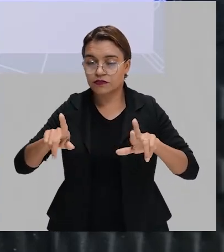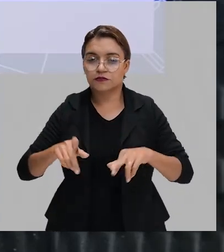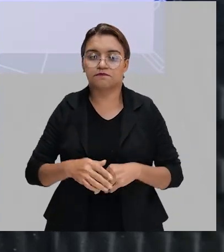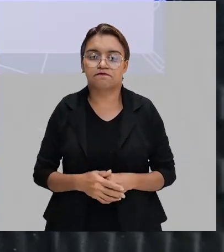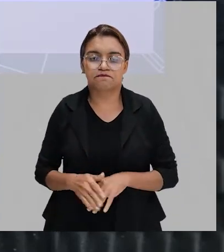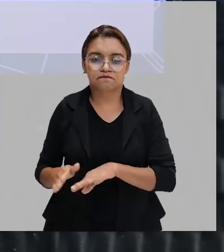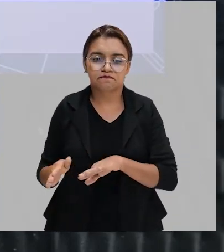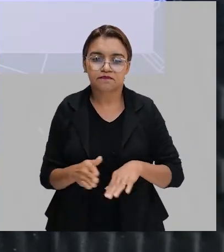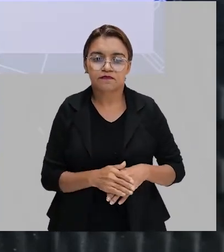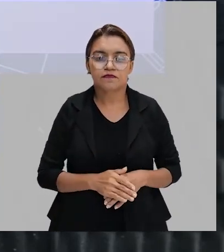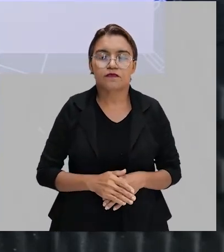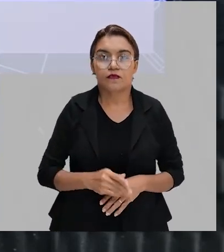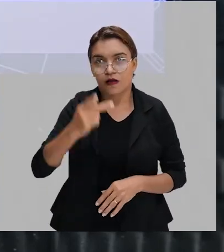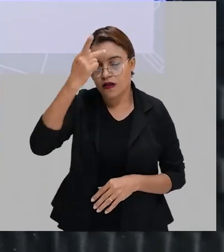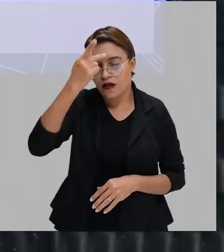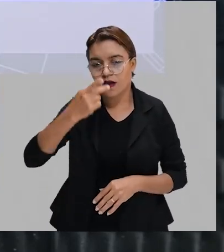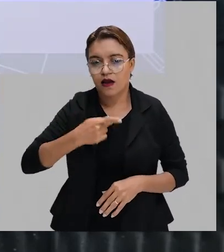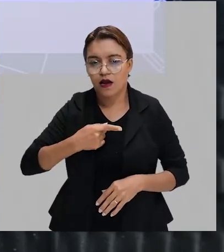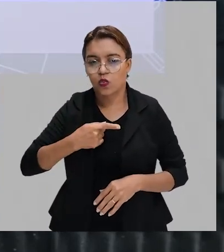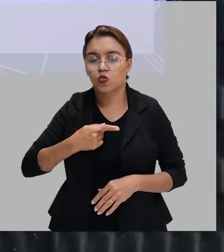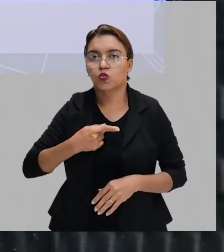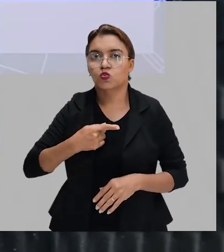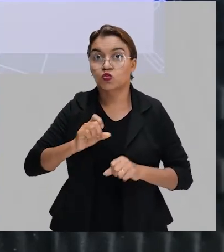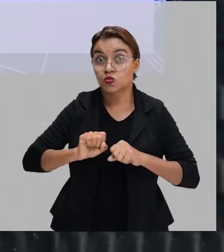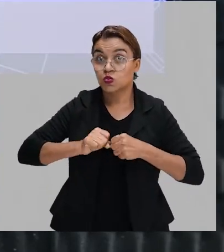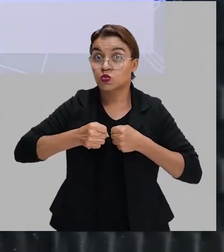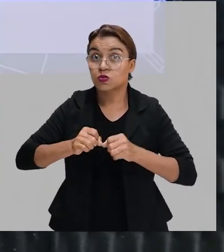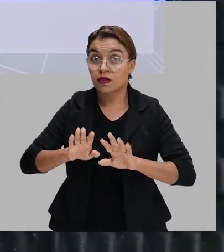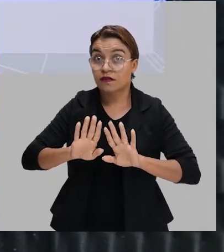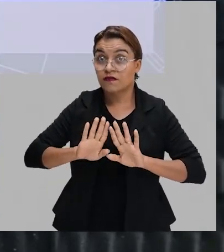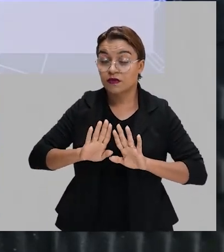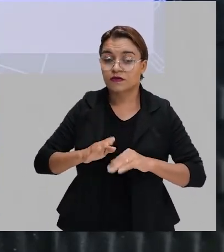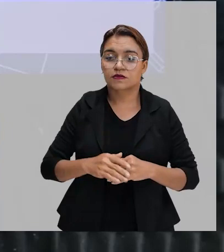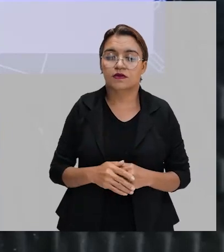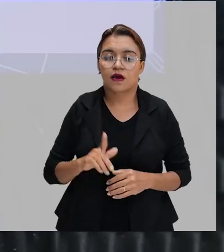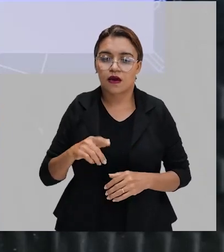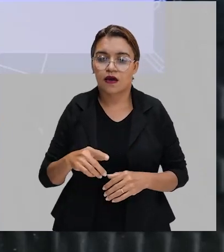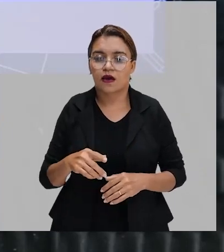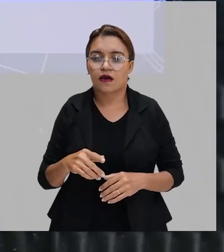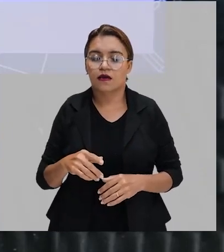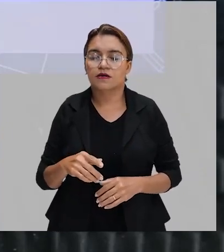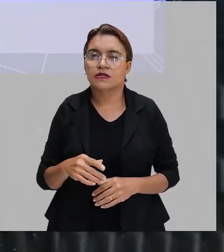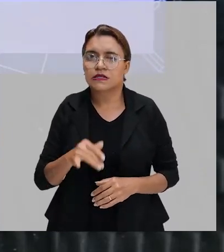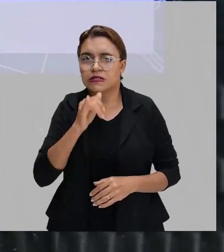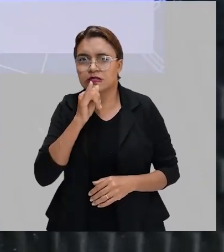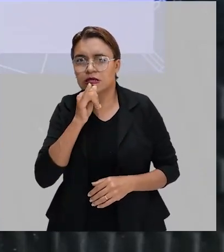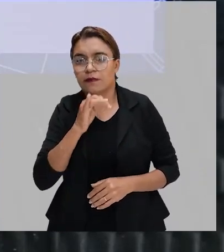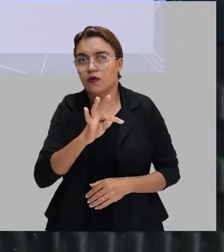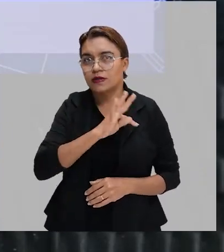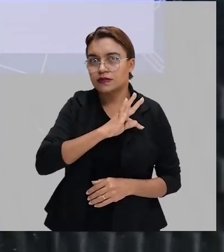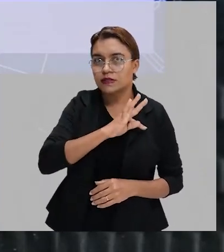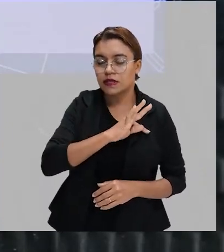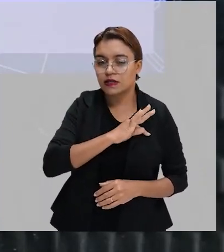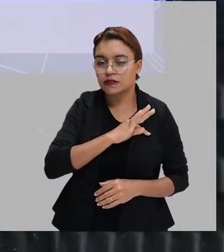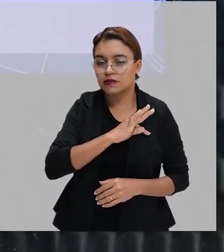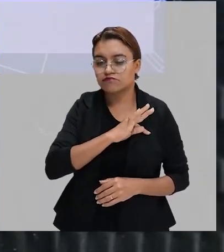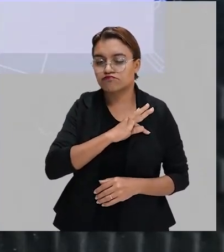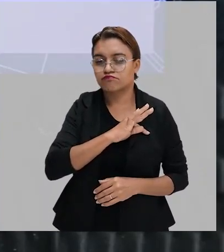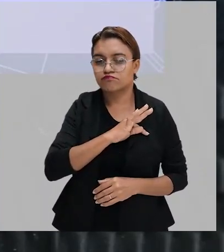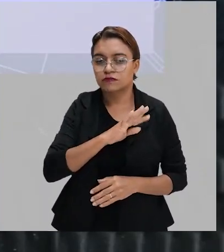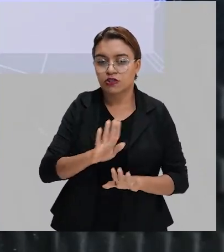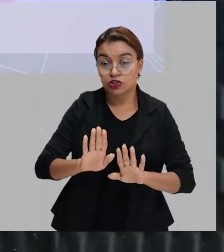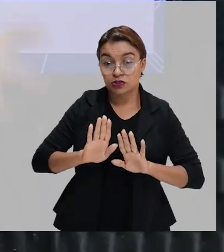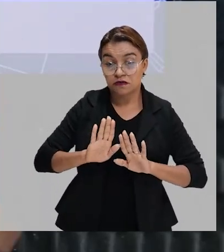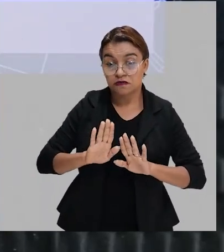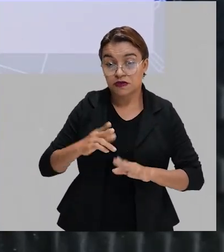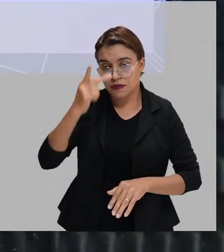E a autodefesa ou defesa pessoal são o quê? As técnicas de defesa pessoal têm origem nas artes